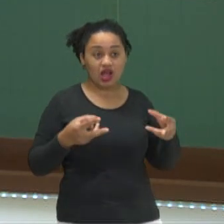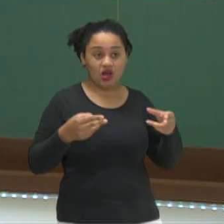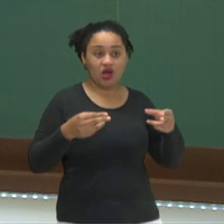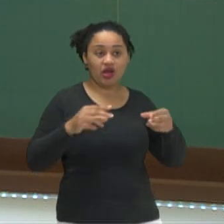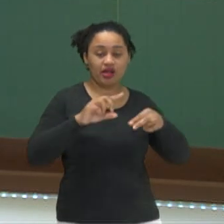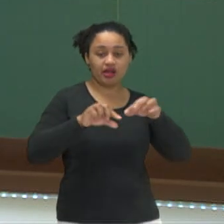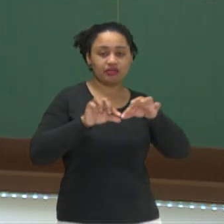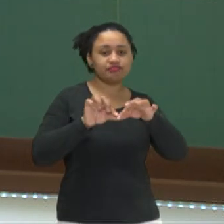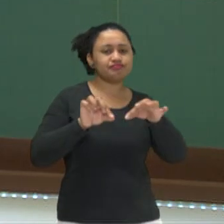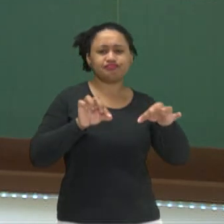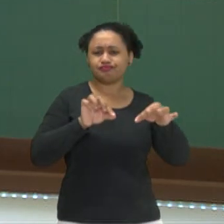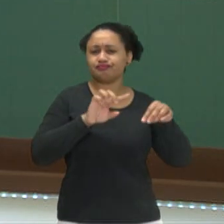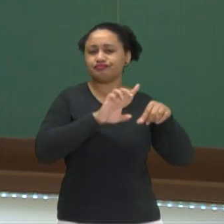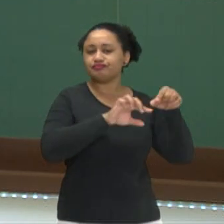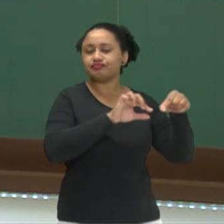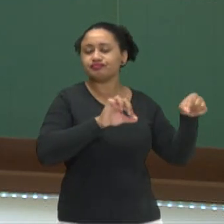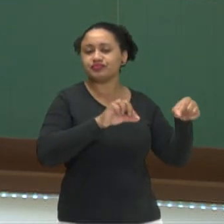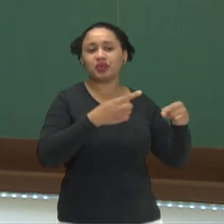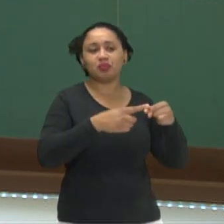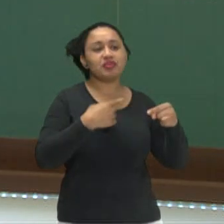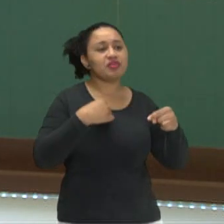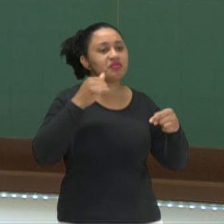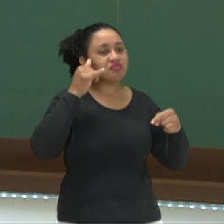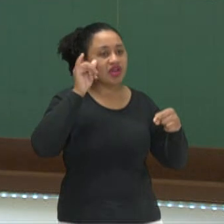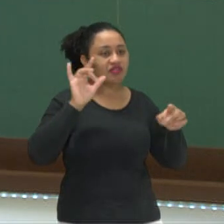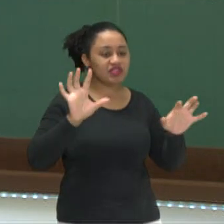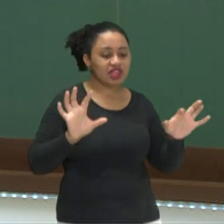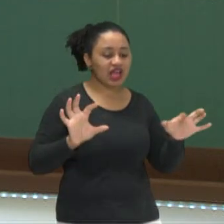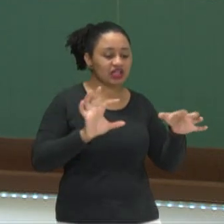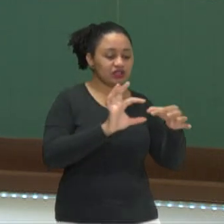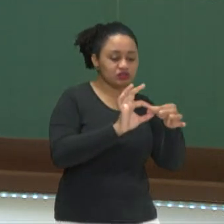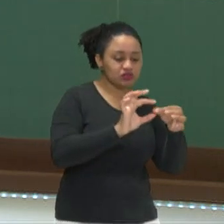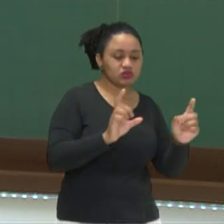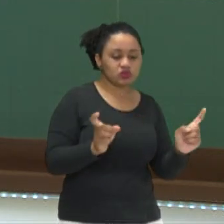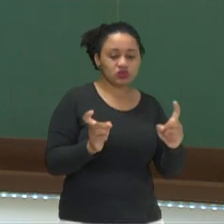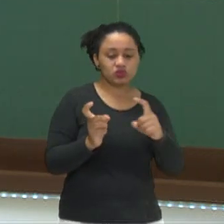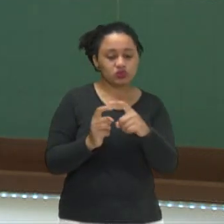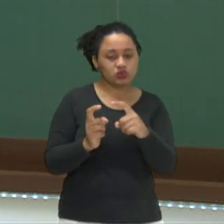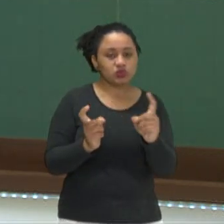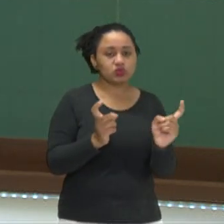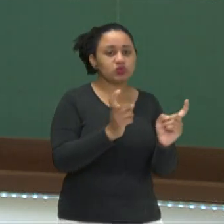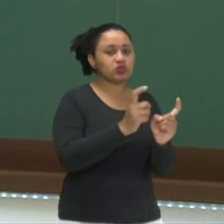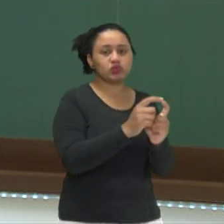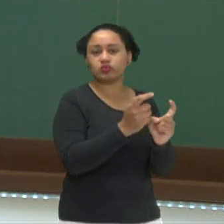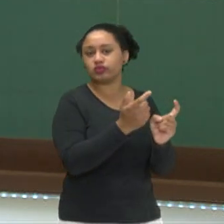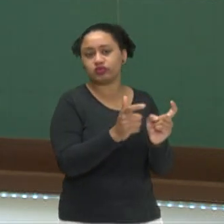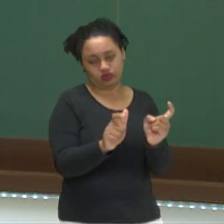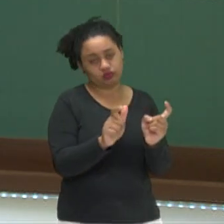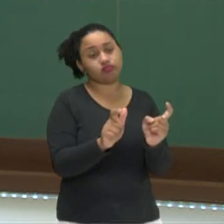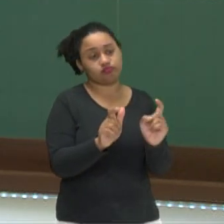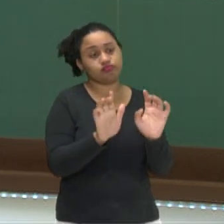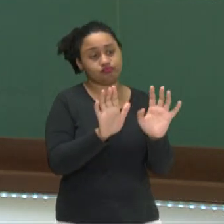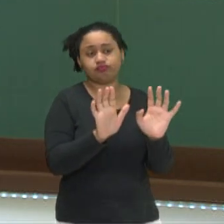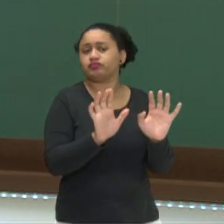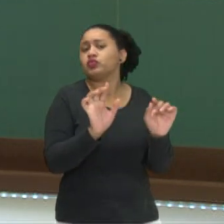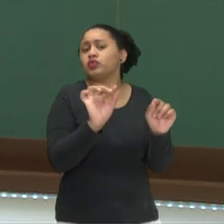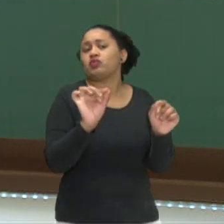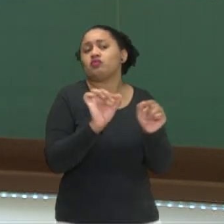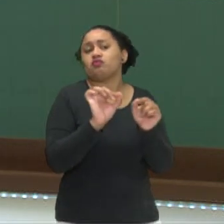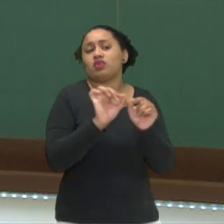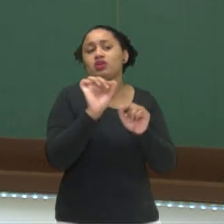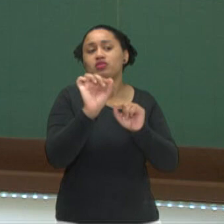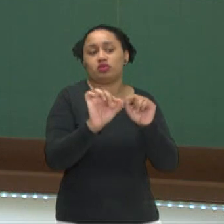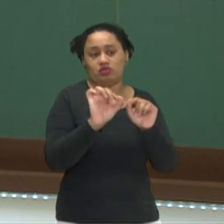amarra. Por quê? Para impedir que essas tubas se reconectem, né? Se liguem novamente. E o que isso